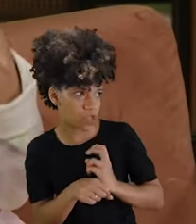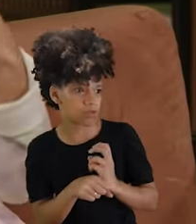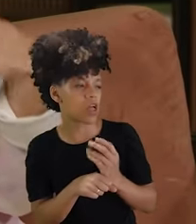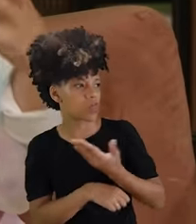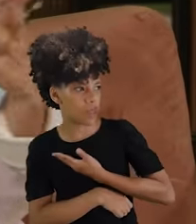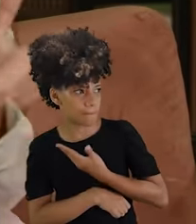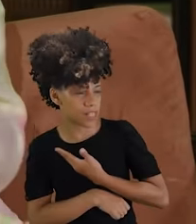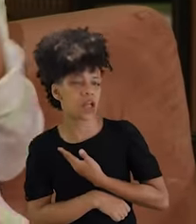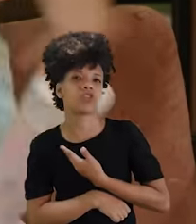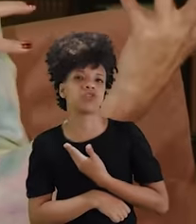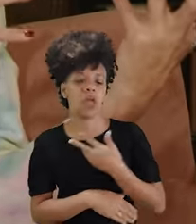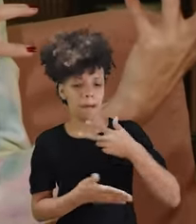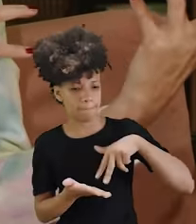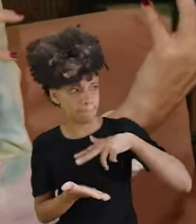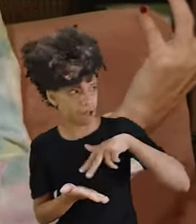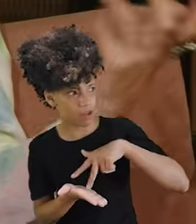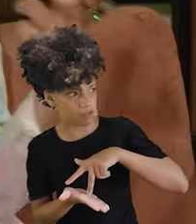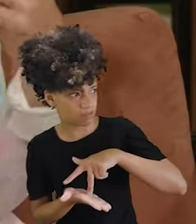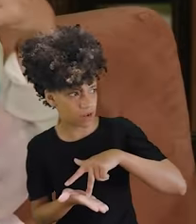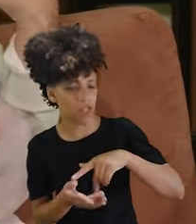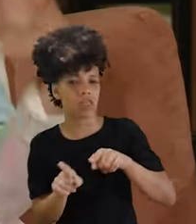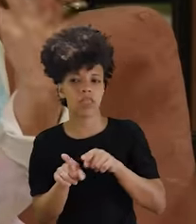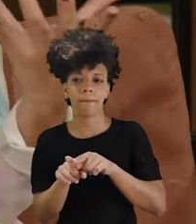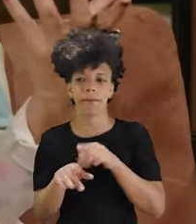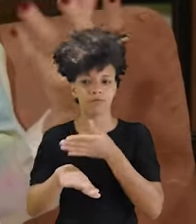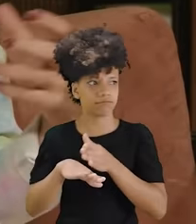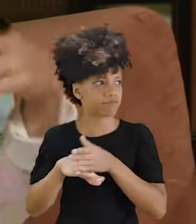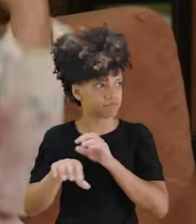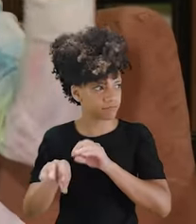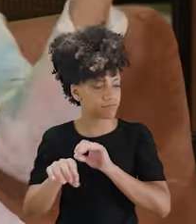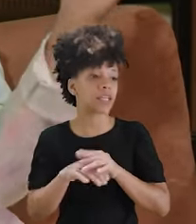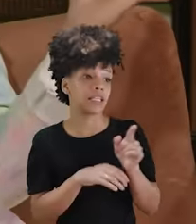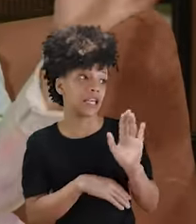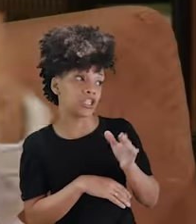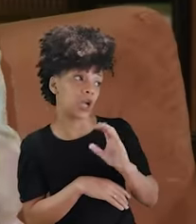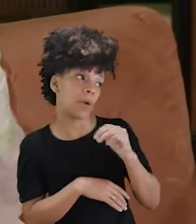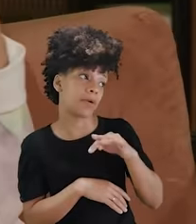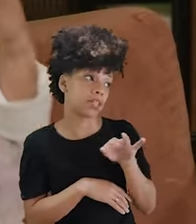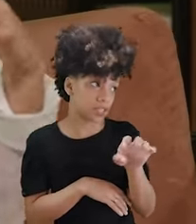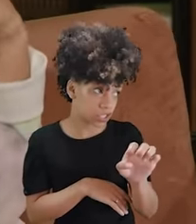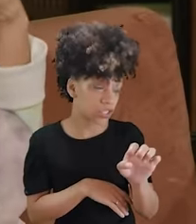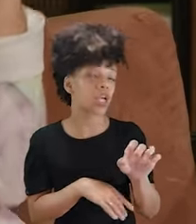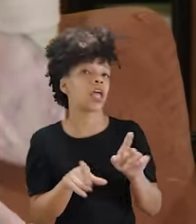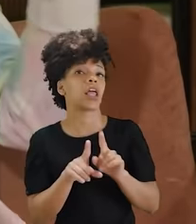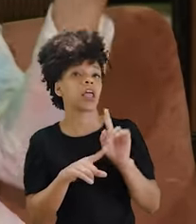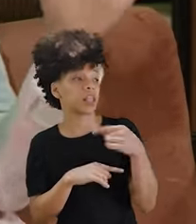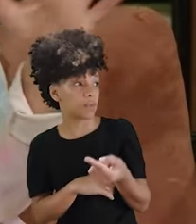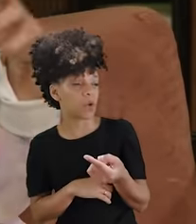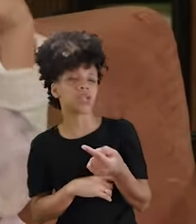amizade trabalhando eu ainda Bailarina e coreógrafa e ele já Comandante e